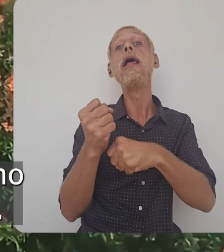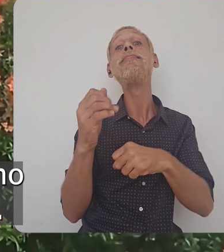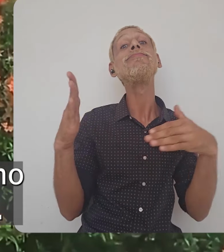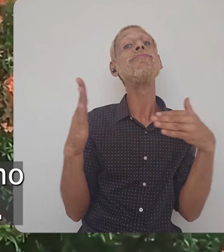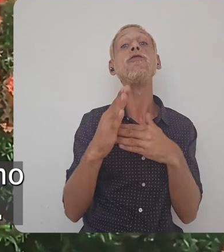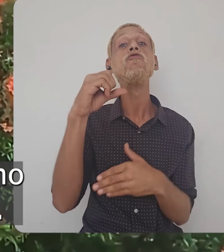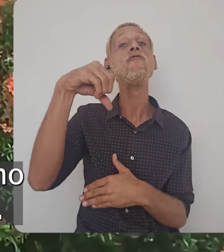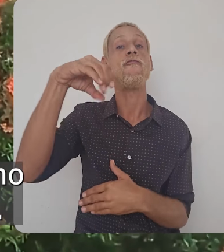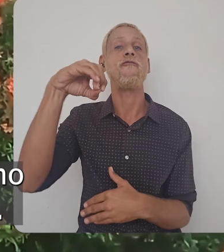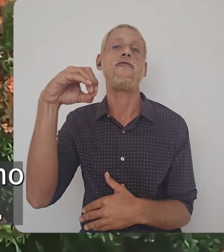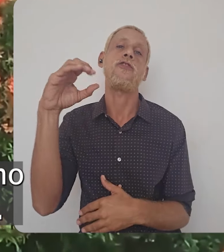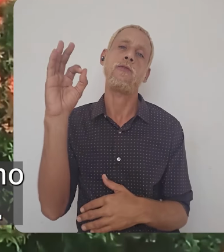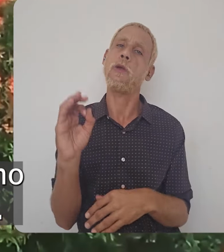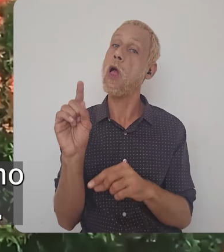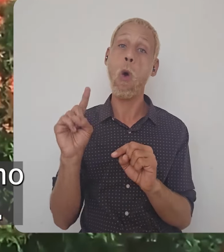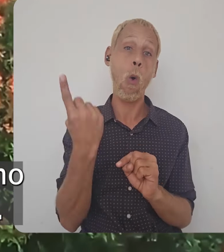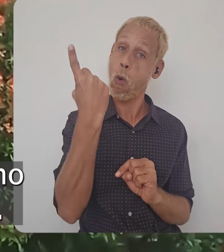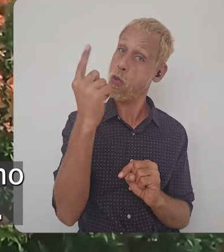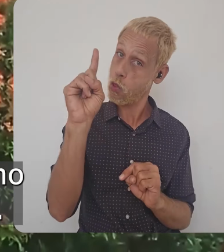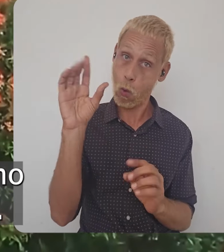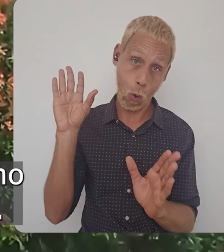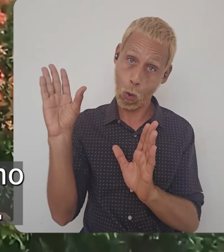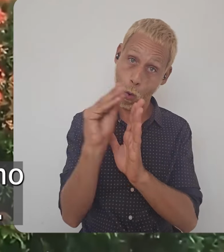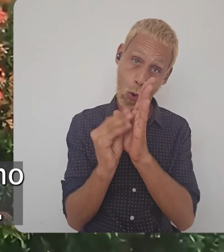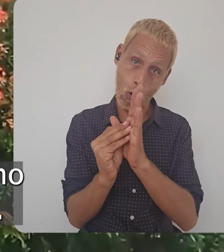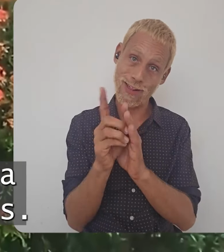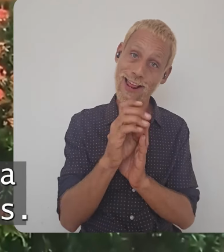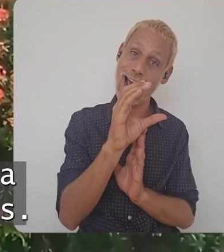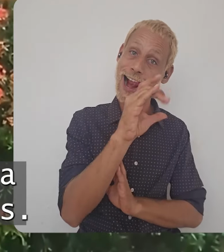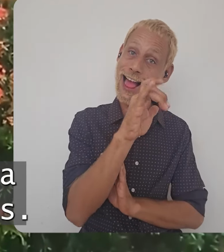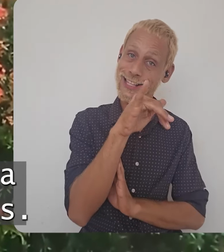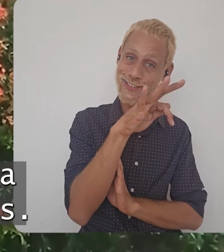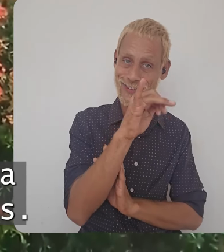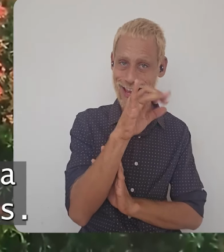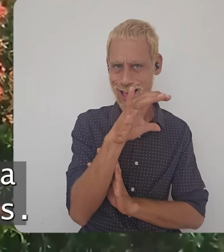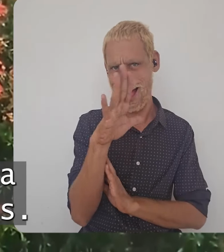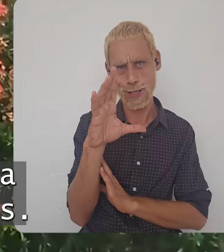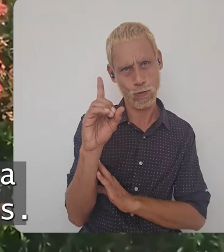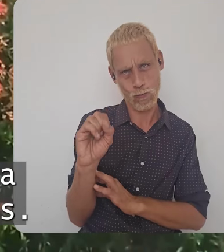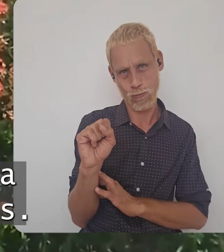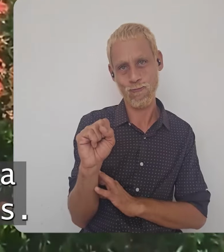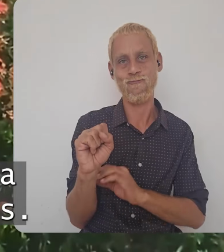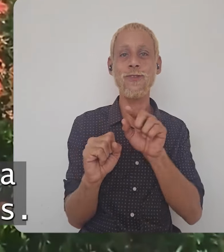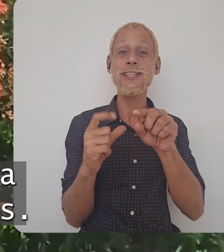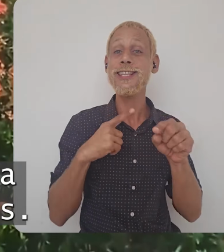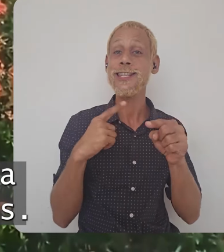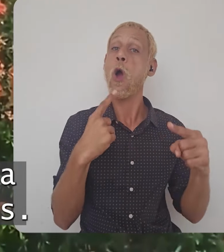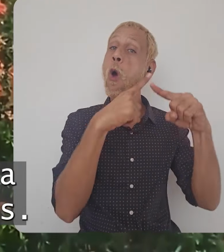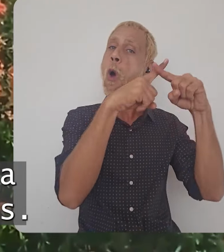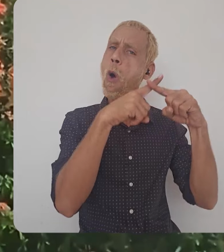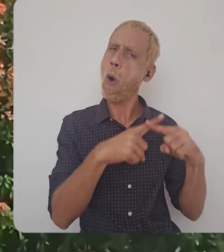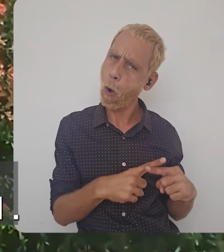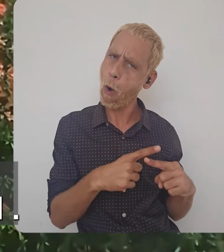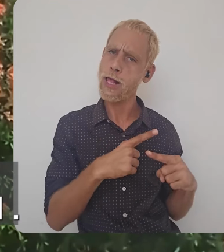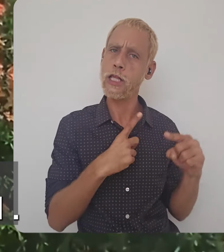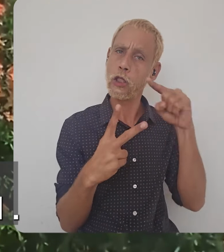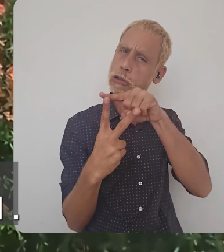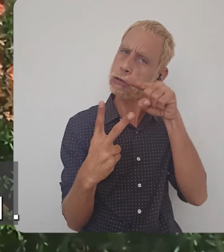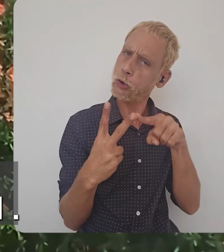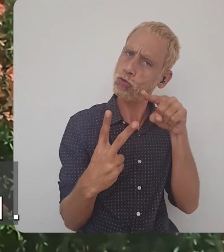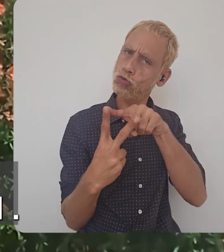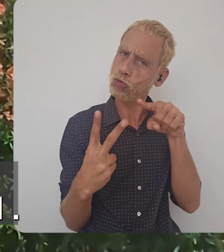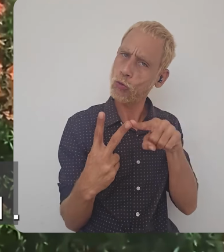jornal, e ao longo do ano isso foi chegando até 90%. A única coisa que a gente não colocava no site do jornal eram os classificados. E